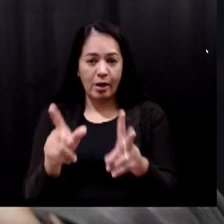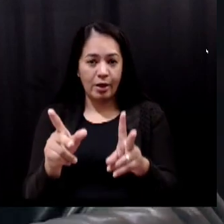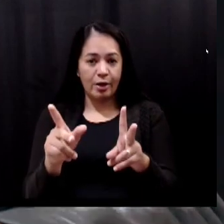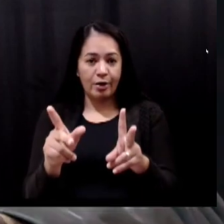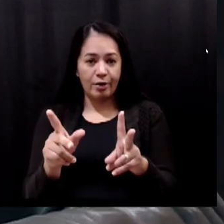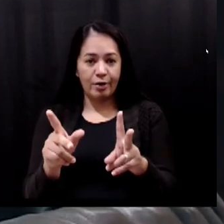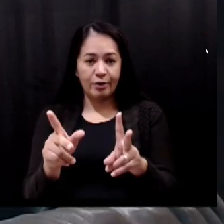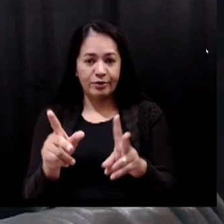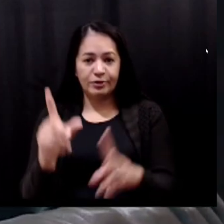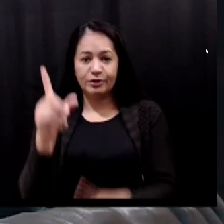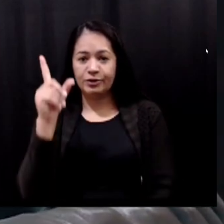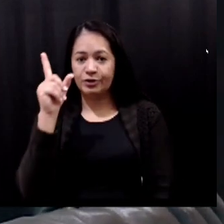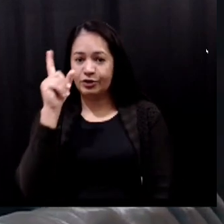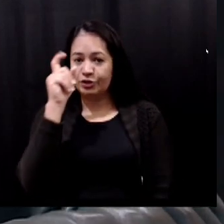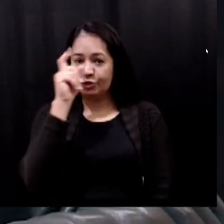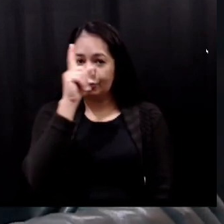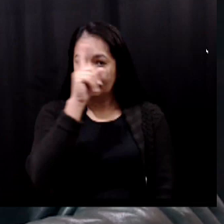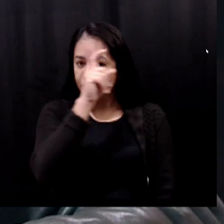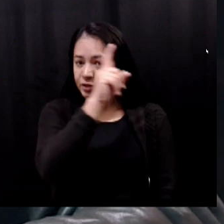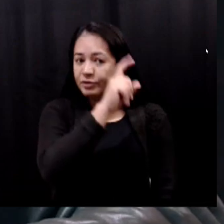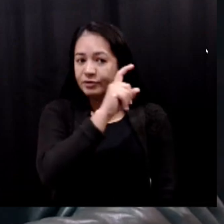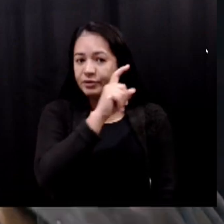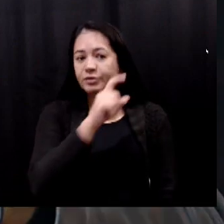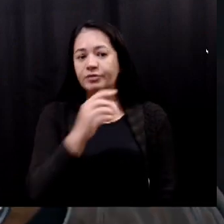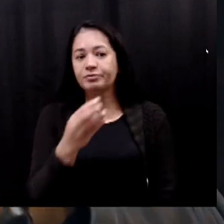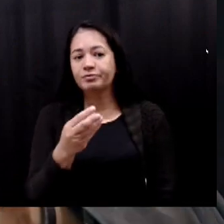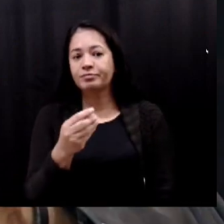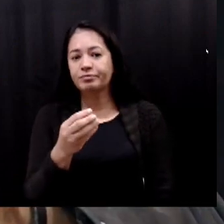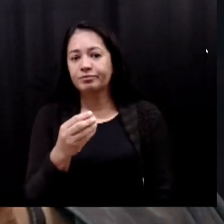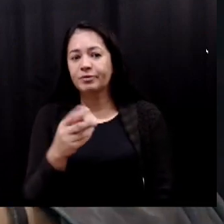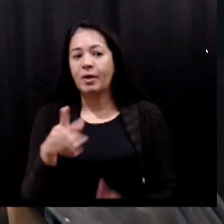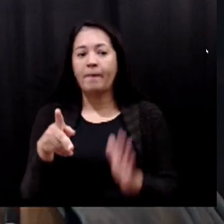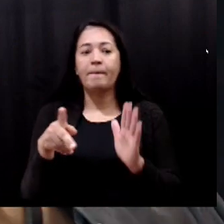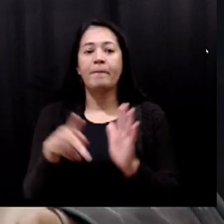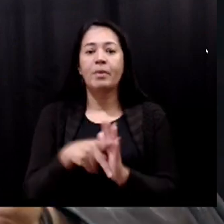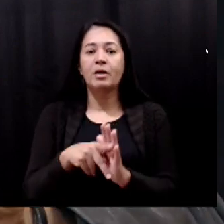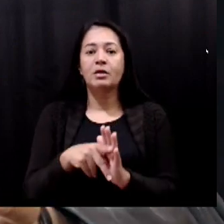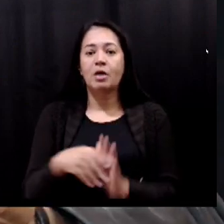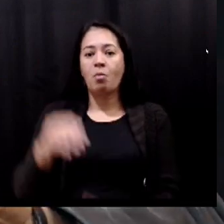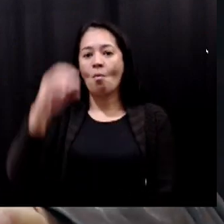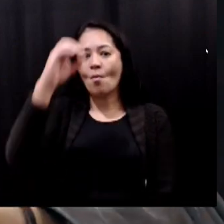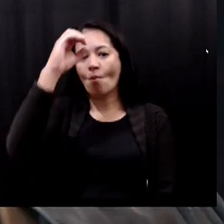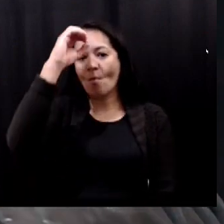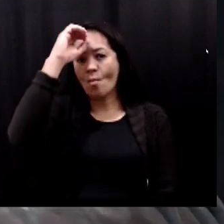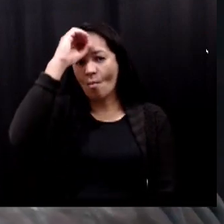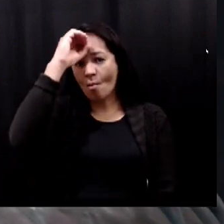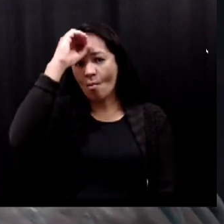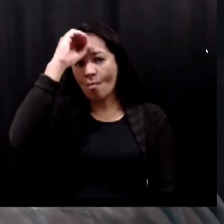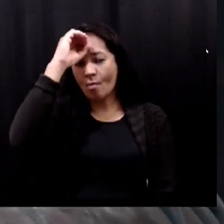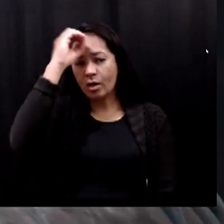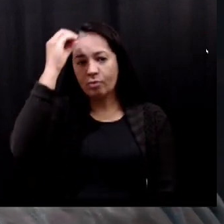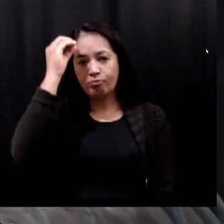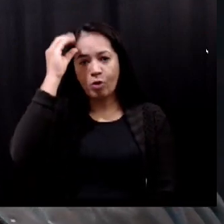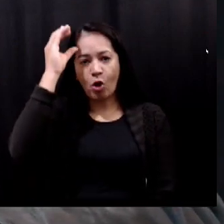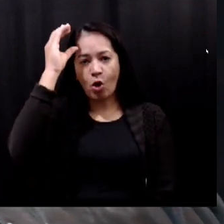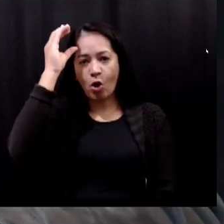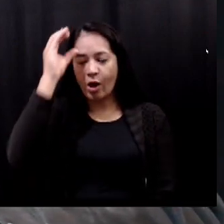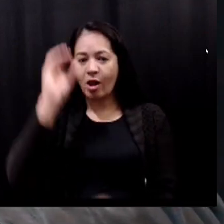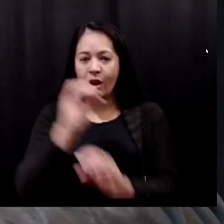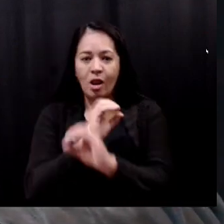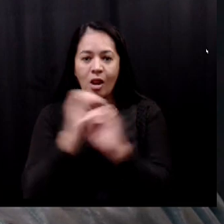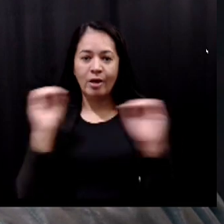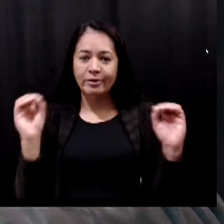dificuldades muitas vezes são derivadas de ignorância, de desconhecimento, de desinformação,